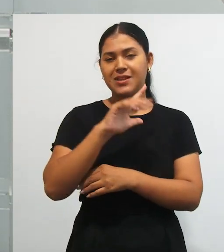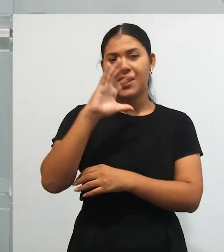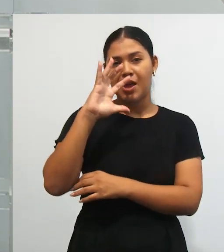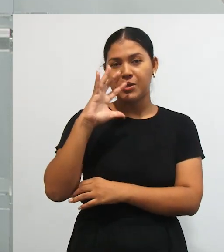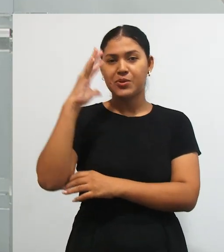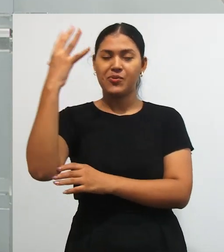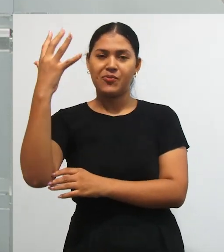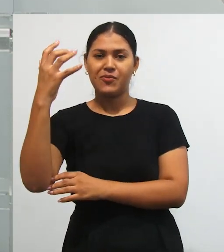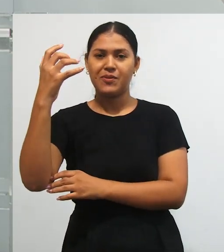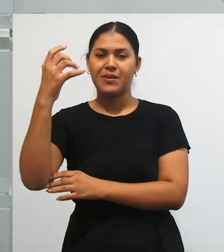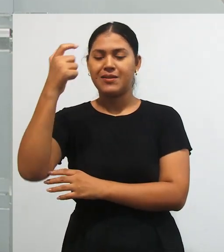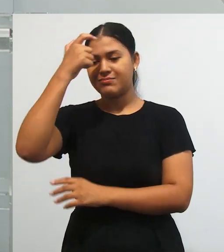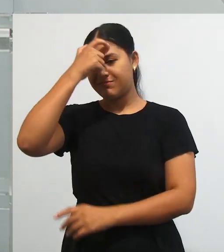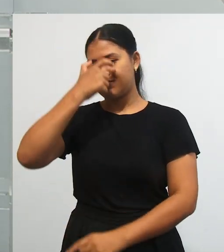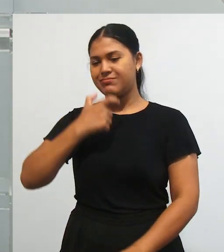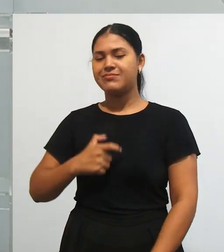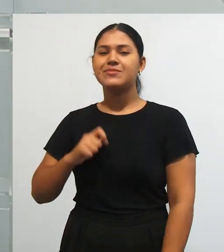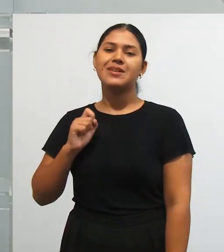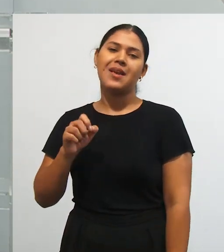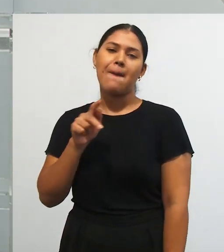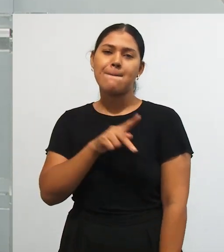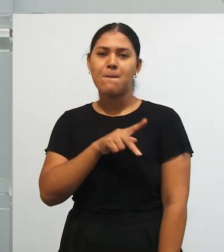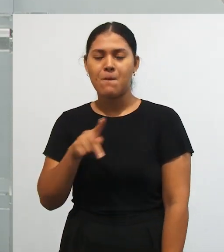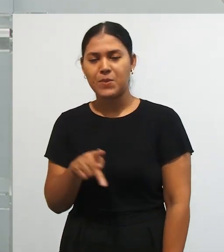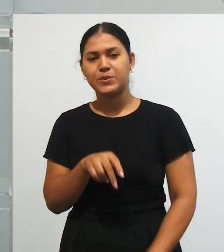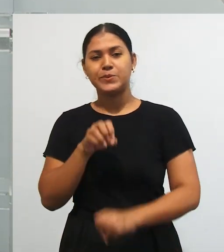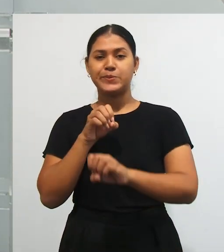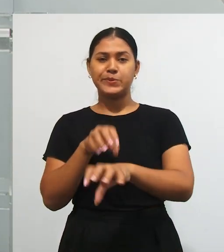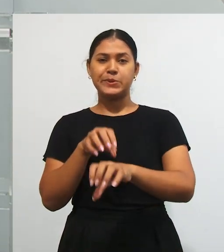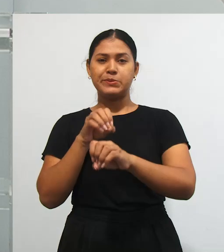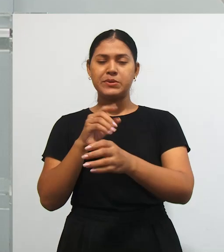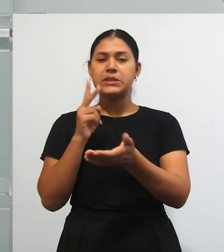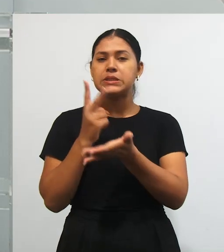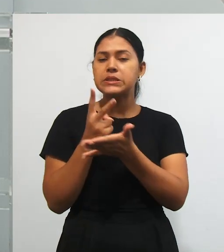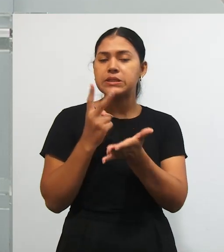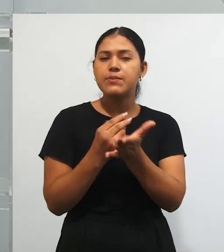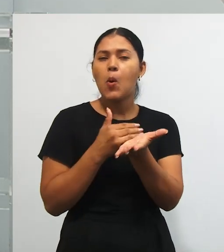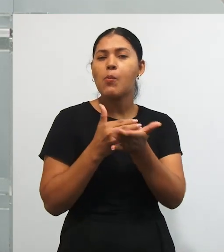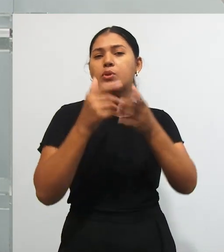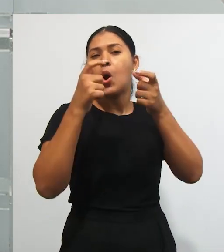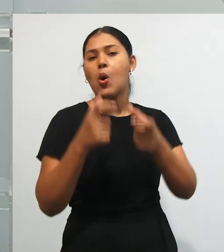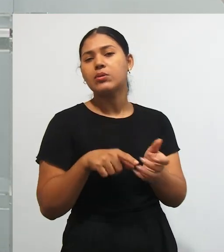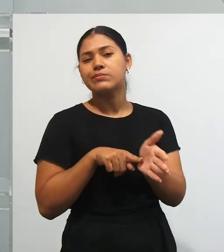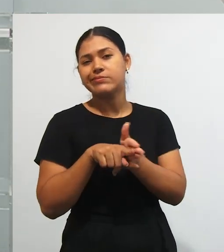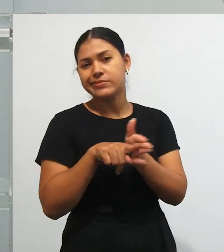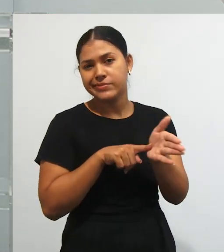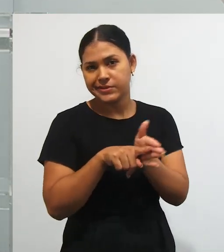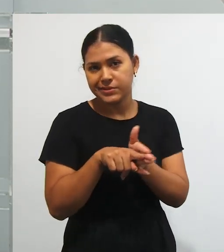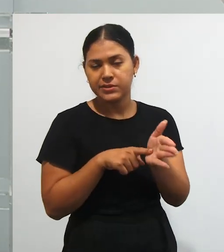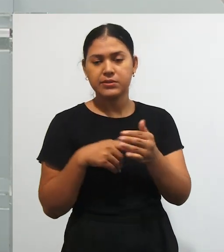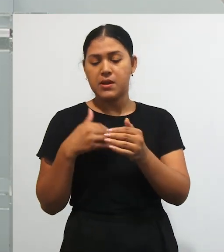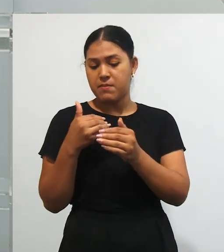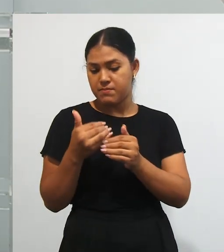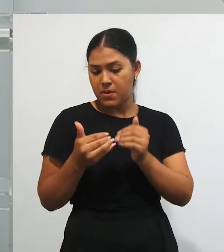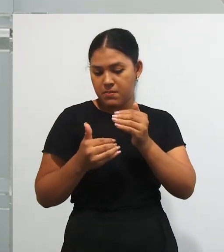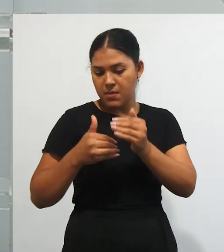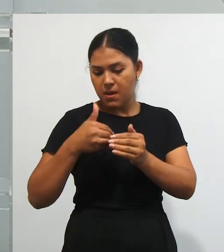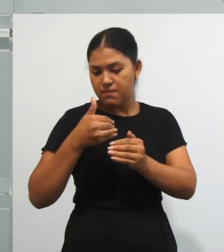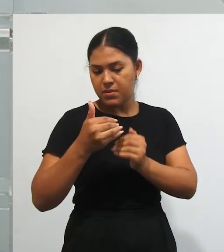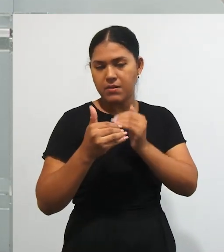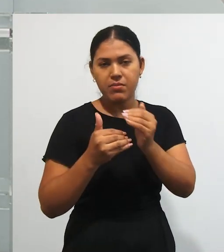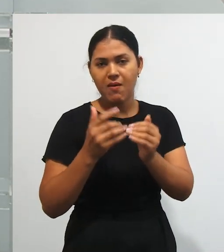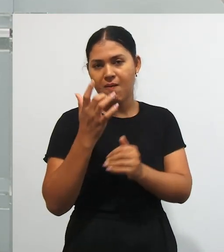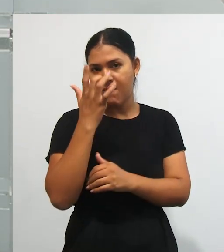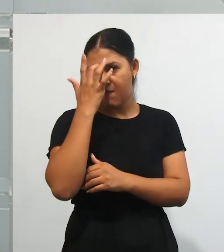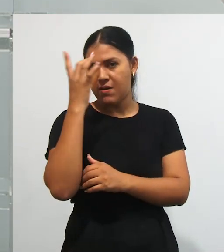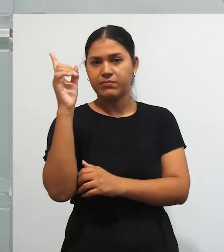enquanto educador. Mas essa ressurreição, ela acontece aqui, a pesquisa, ó. Esse processo também é o processo de